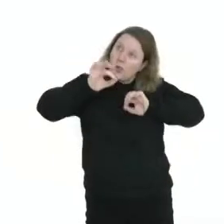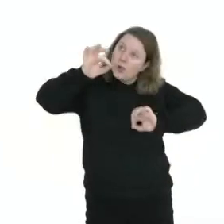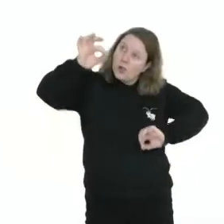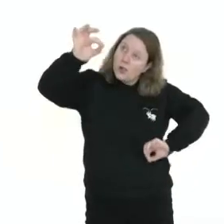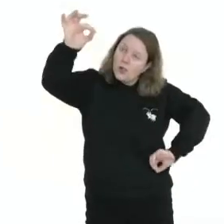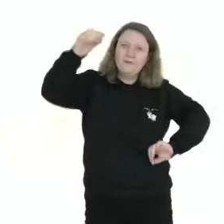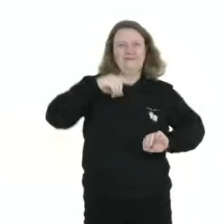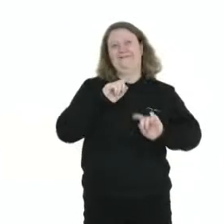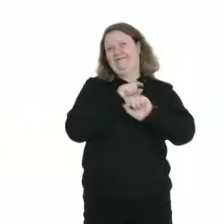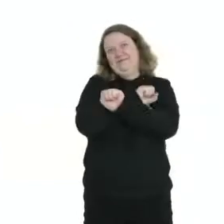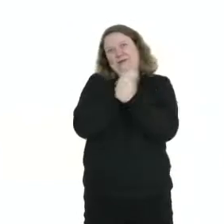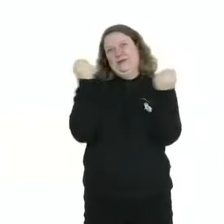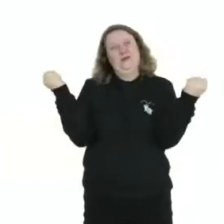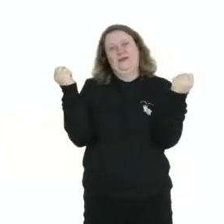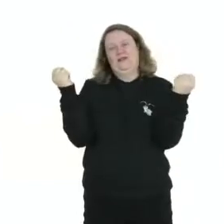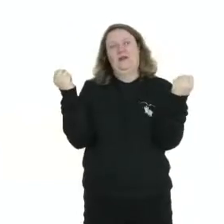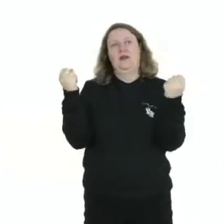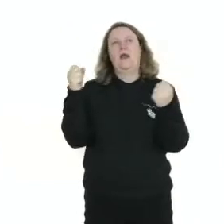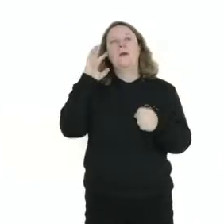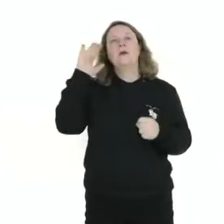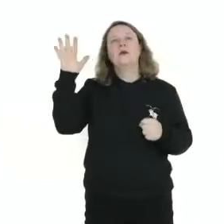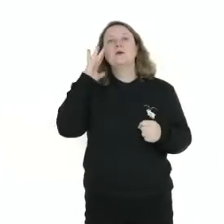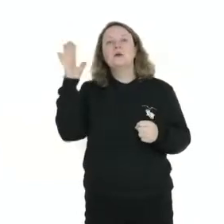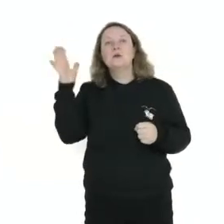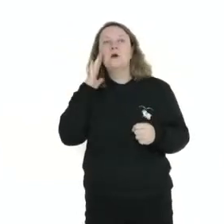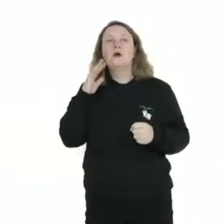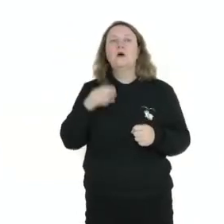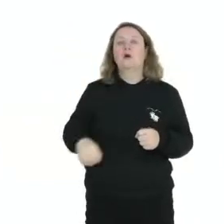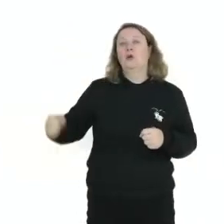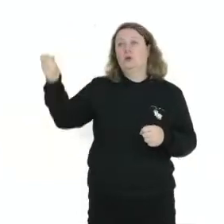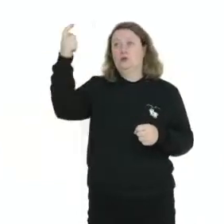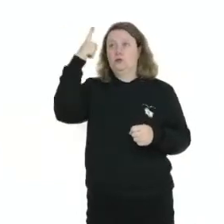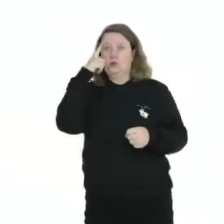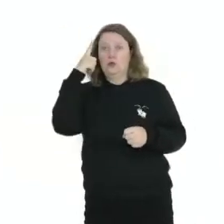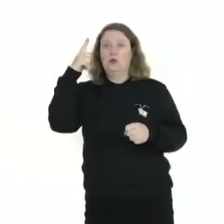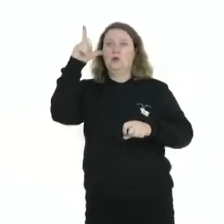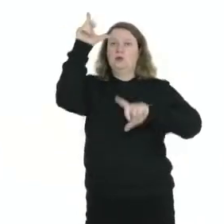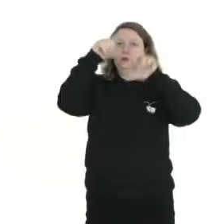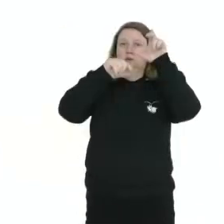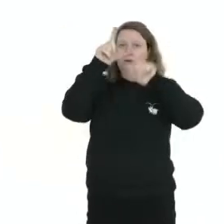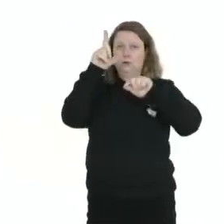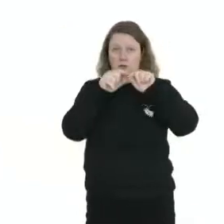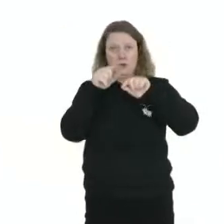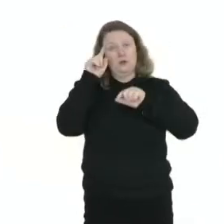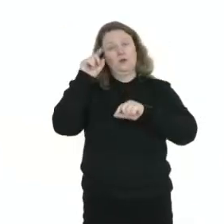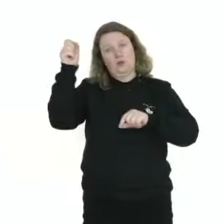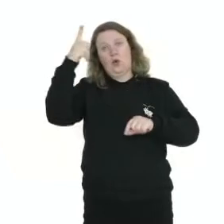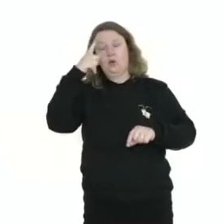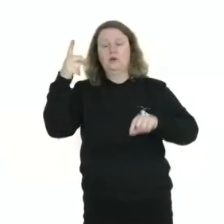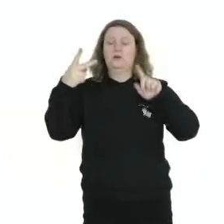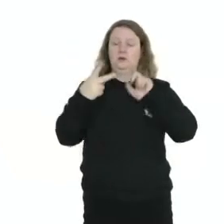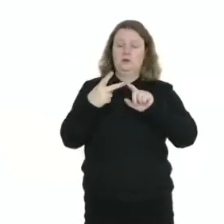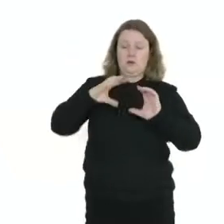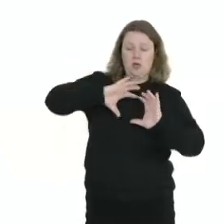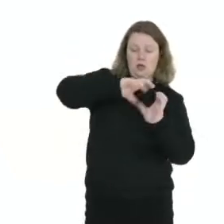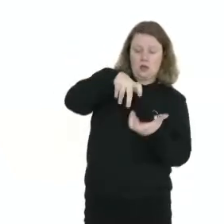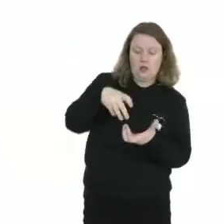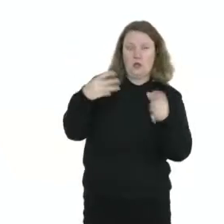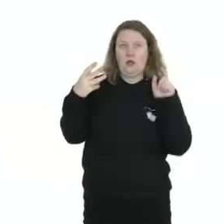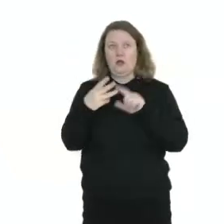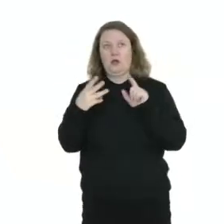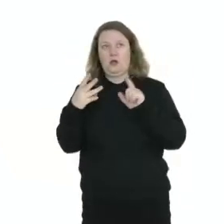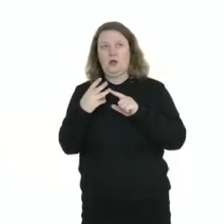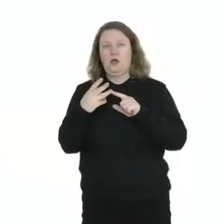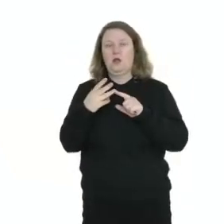ó, distância, Sol, estrela, Terra e tal, o diâmetro aqui desse movimento